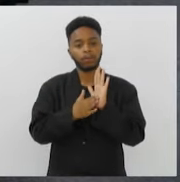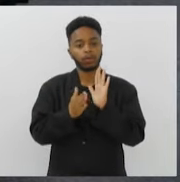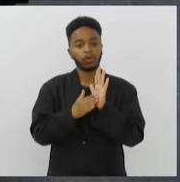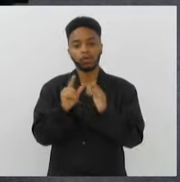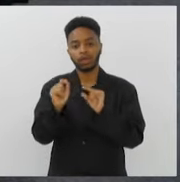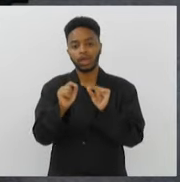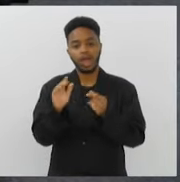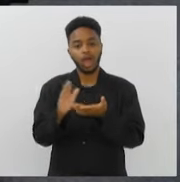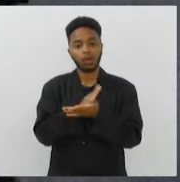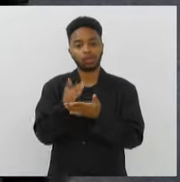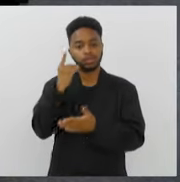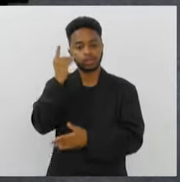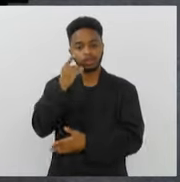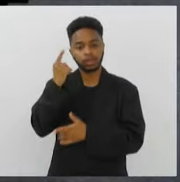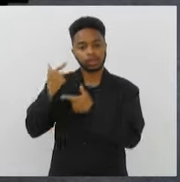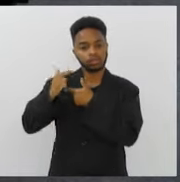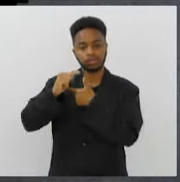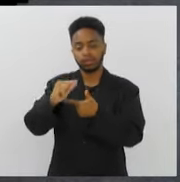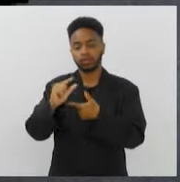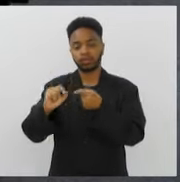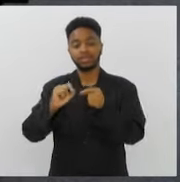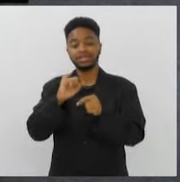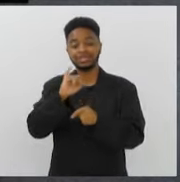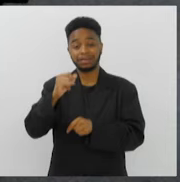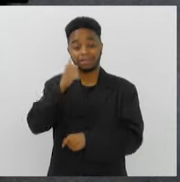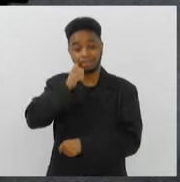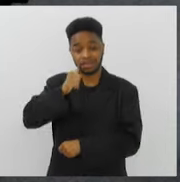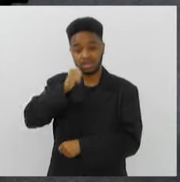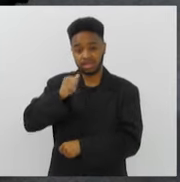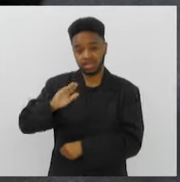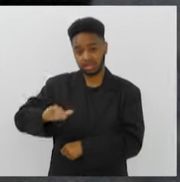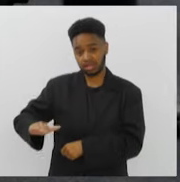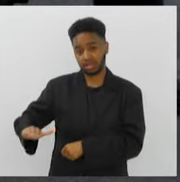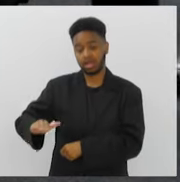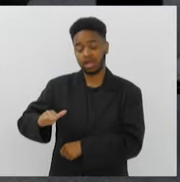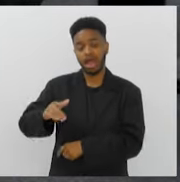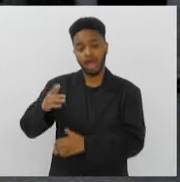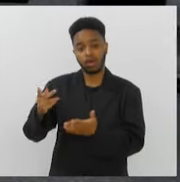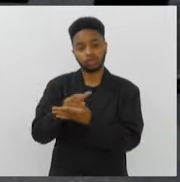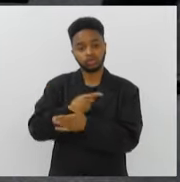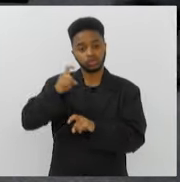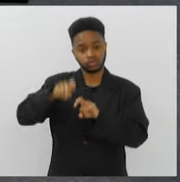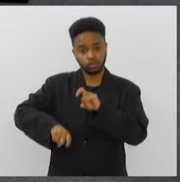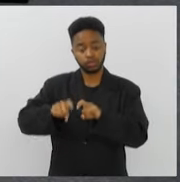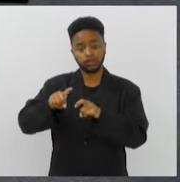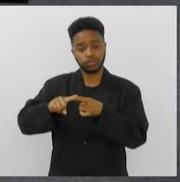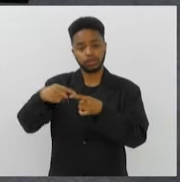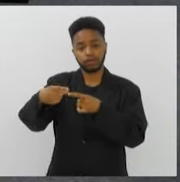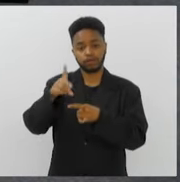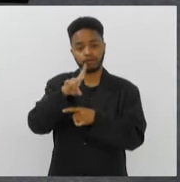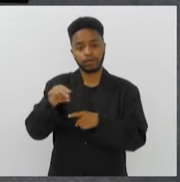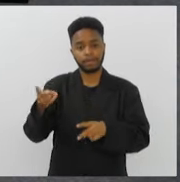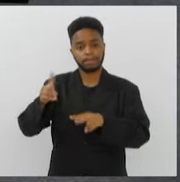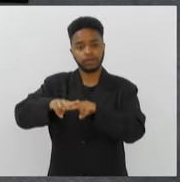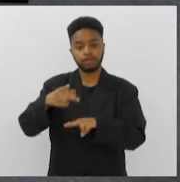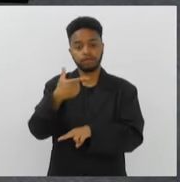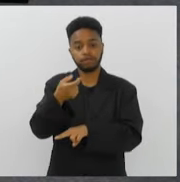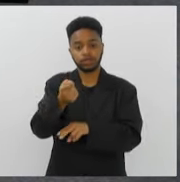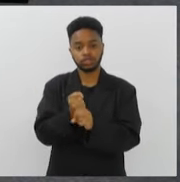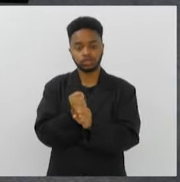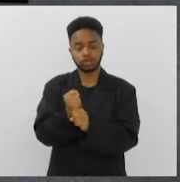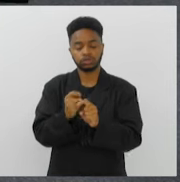deputados conservadores é que uma mulher, uma menina estuprada, passe 20 anos na cadeia, enquanto o estuprador,